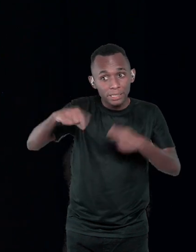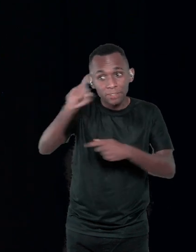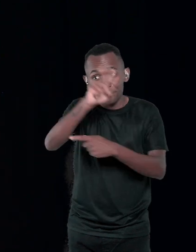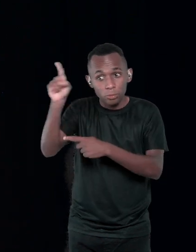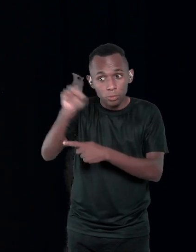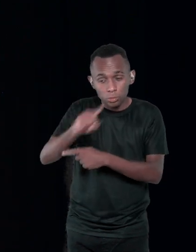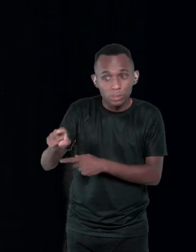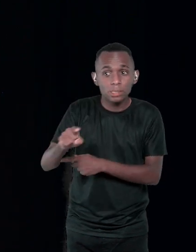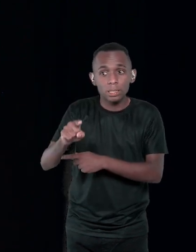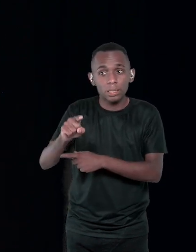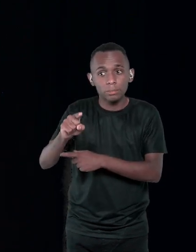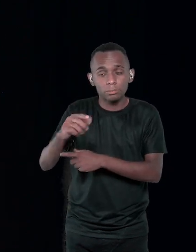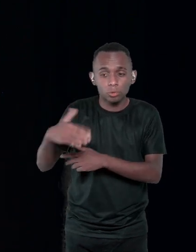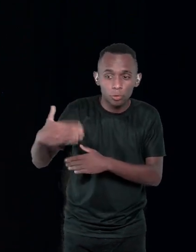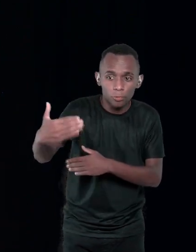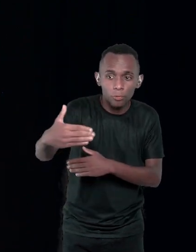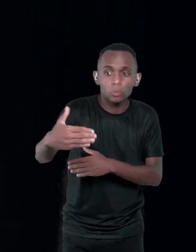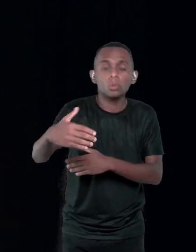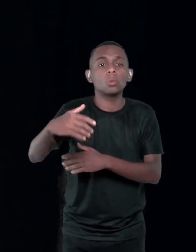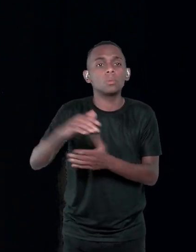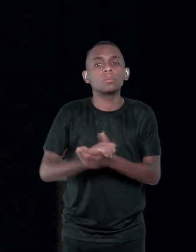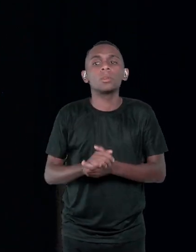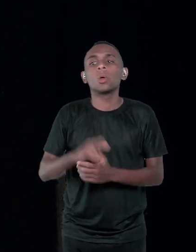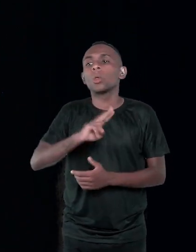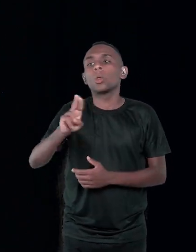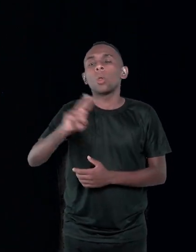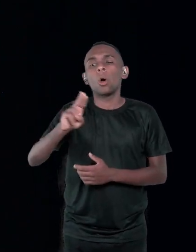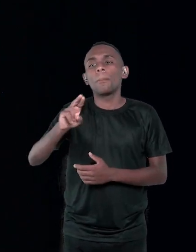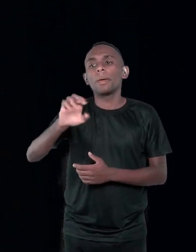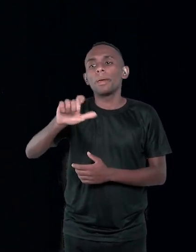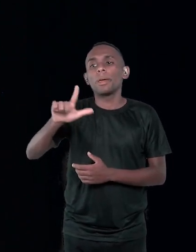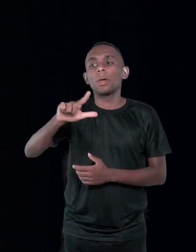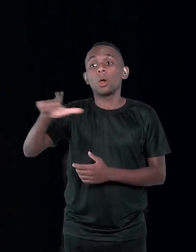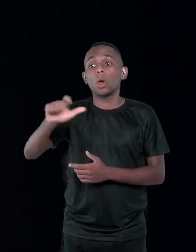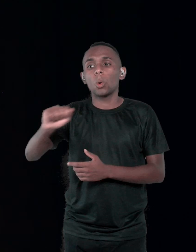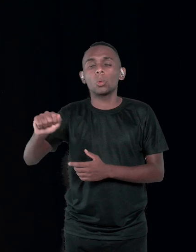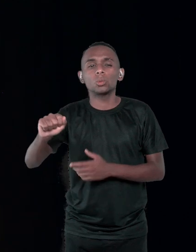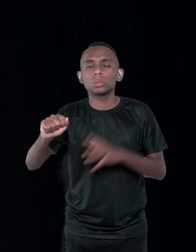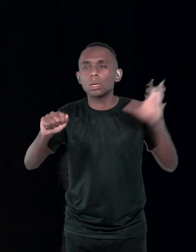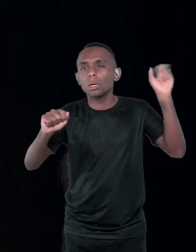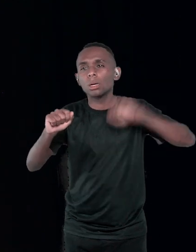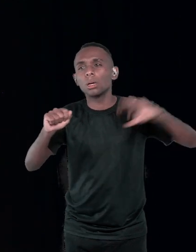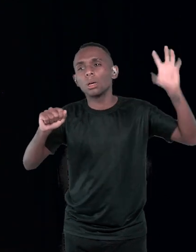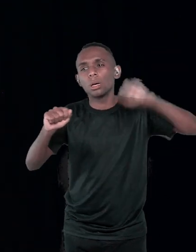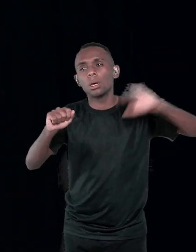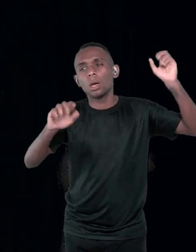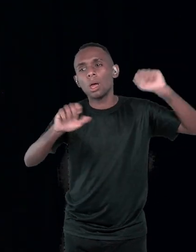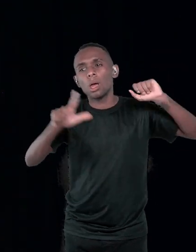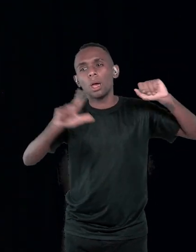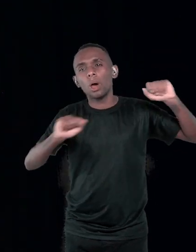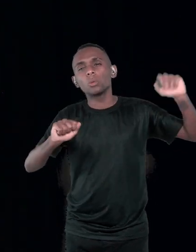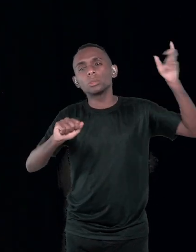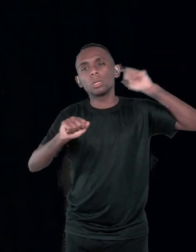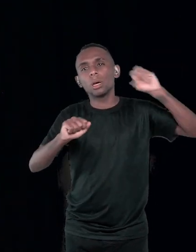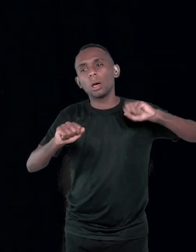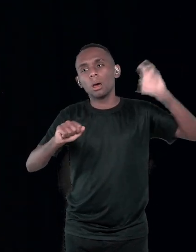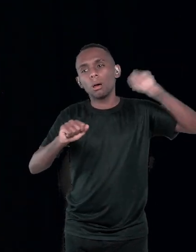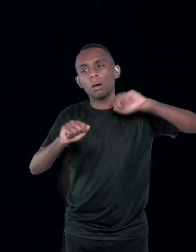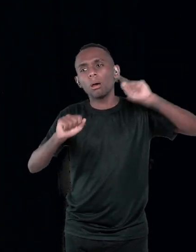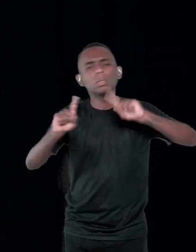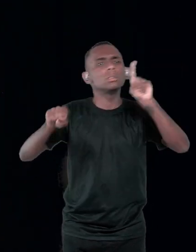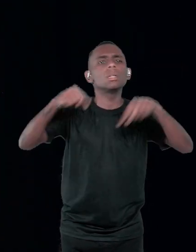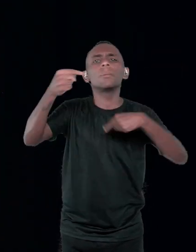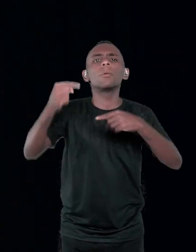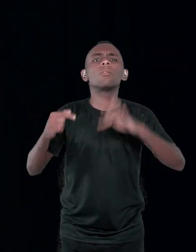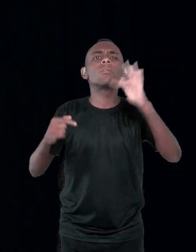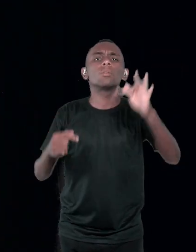e ganhou um logo que nasceu. Foi batizada Elsa. Foi seu primeiro zumbido de zilhões que viriam depois e ainda vem. Que outro nome